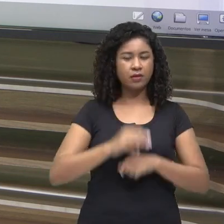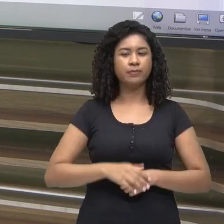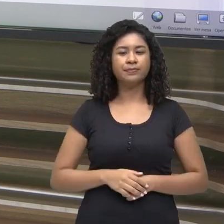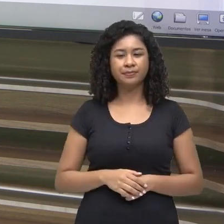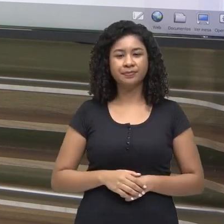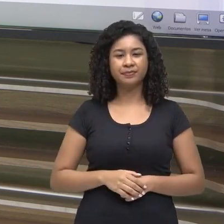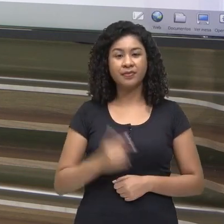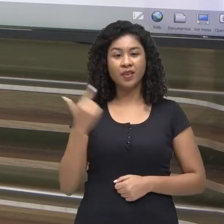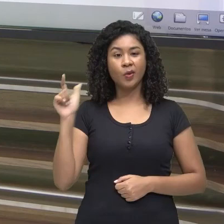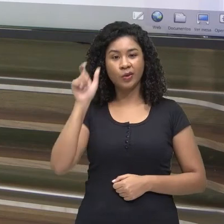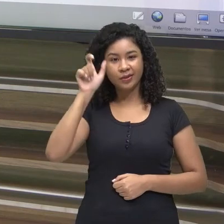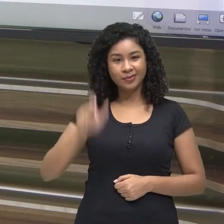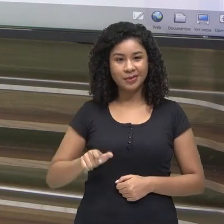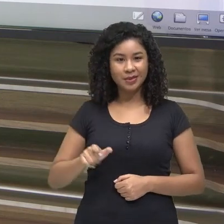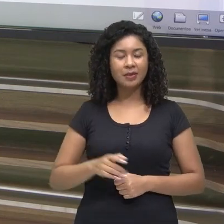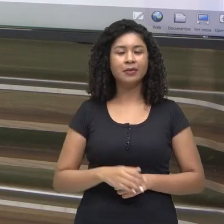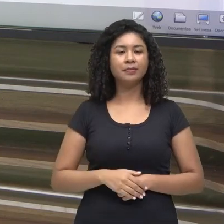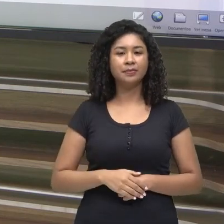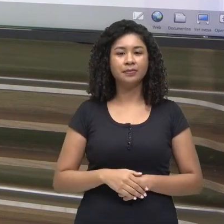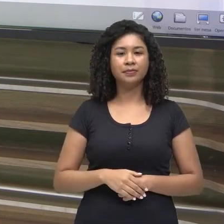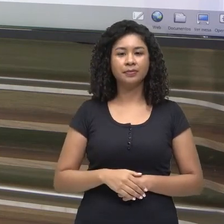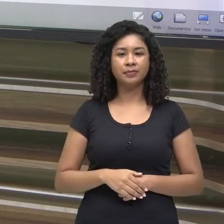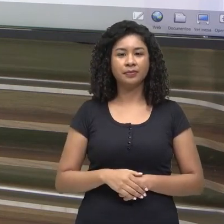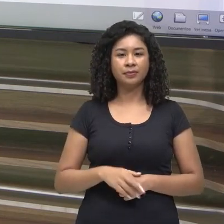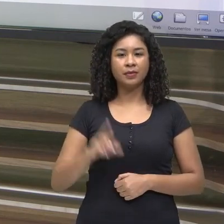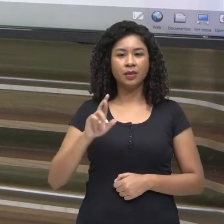Rutherford, era fácil vocês